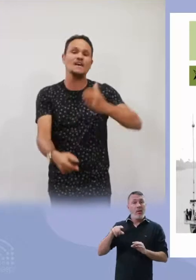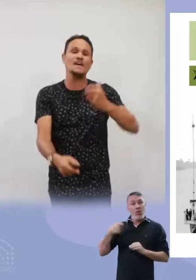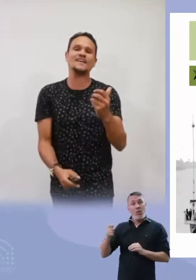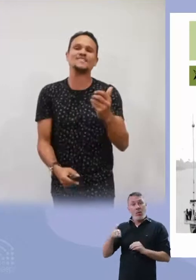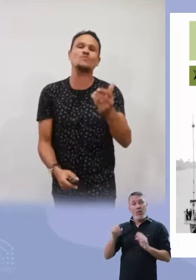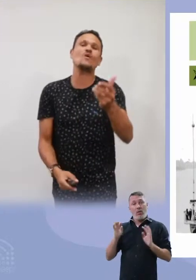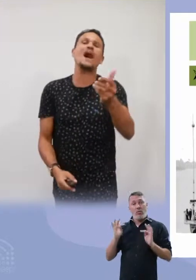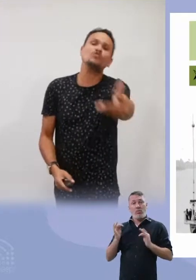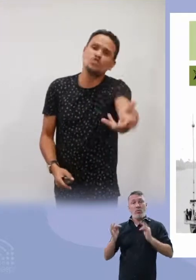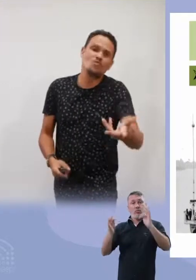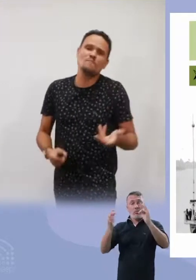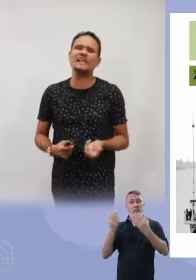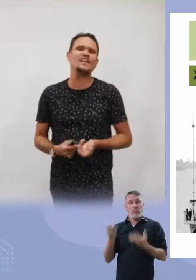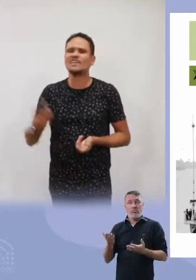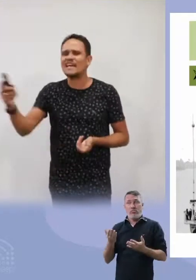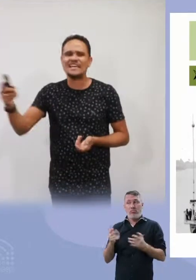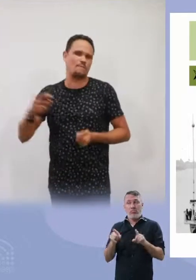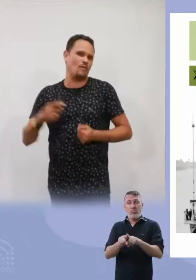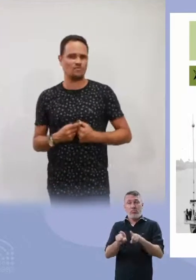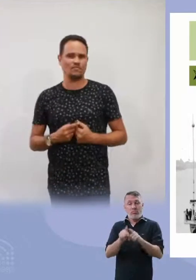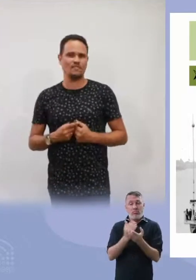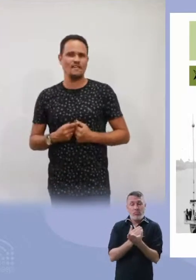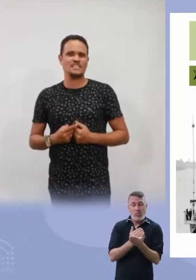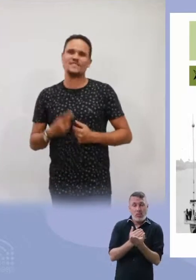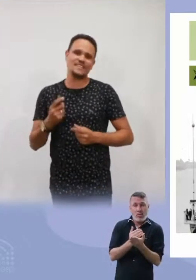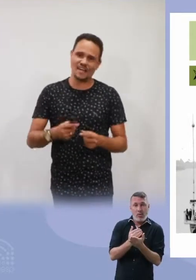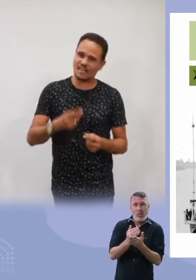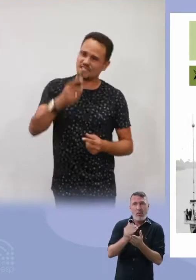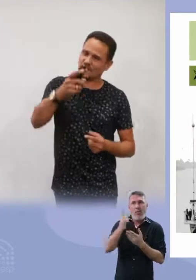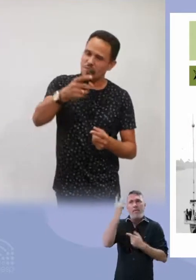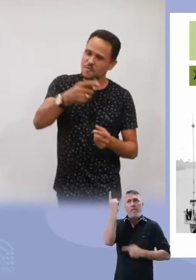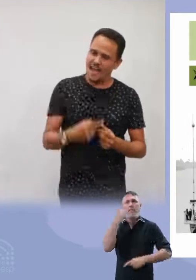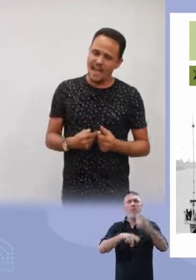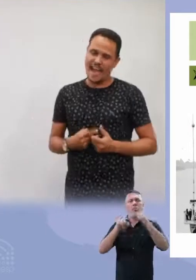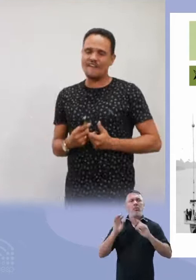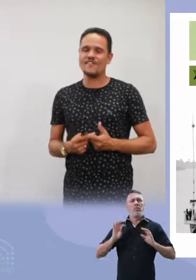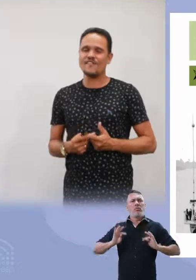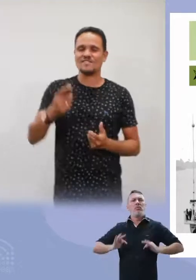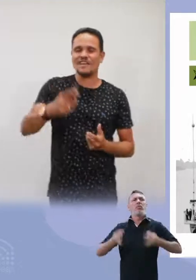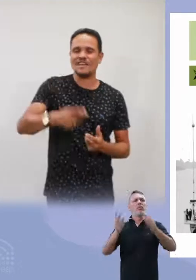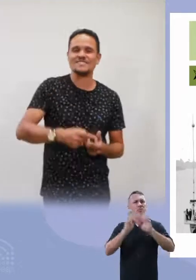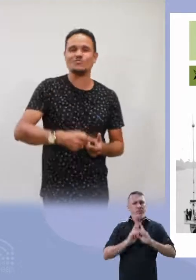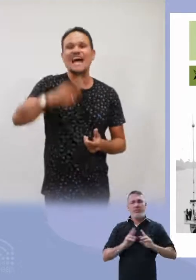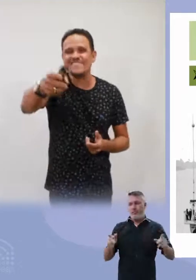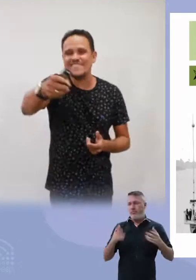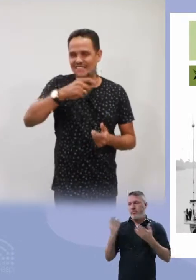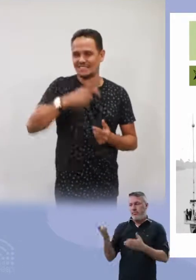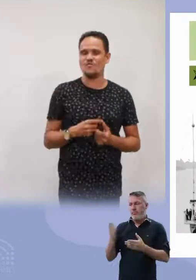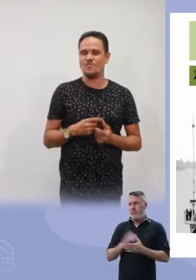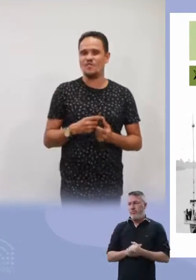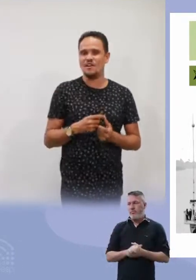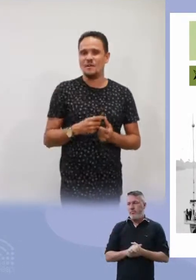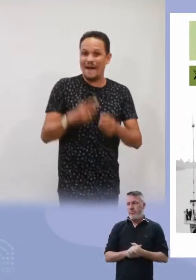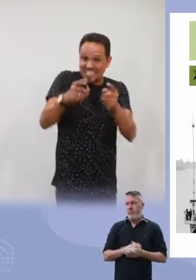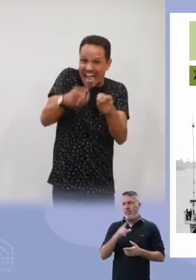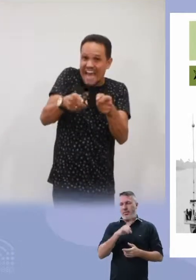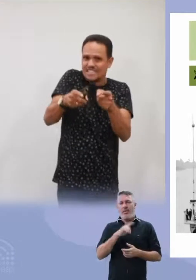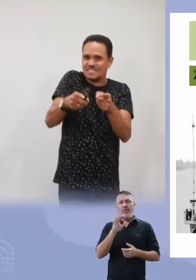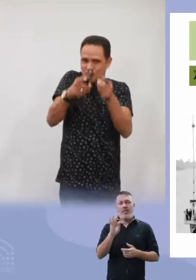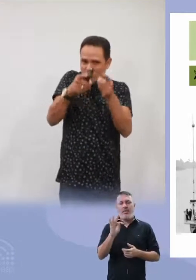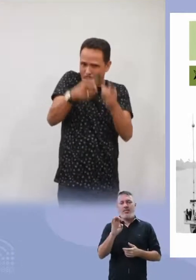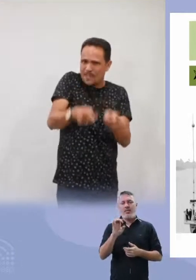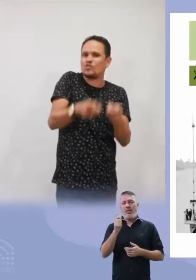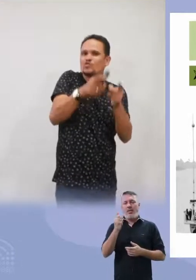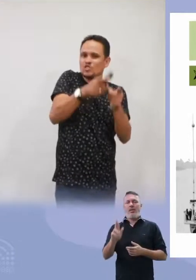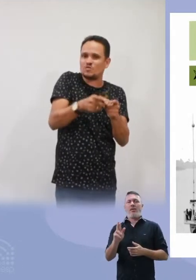avanço na questão automobilística daqui a pouco. Você vai ter a questão, avanço na questão de aviação. Mas já